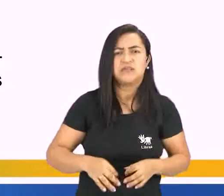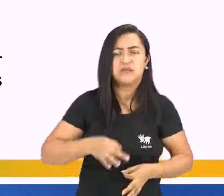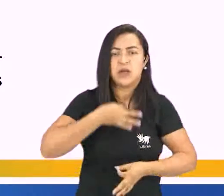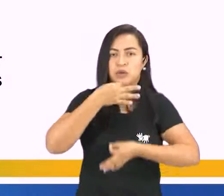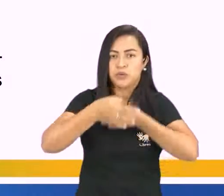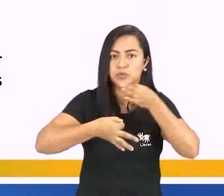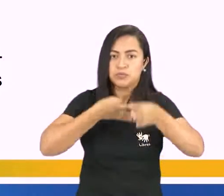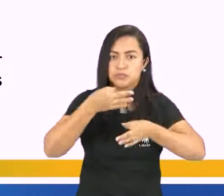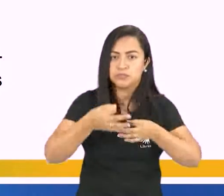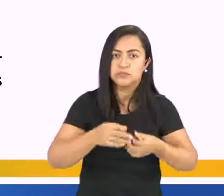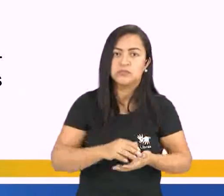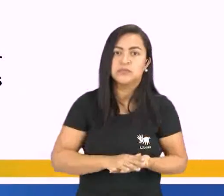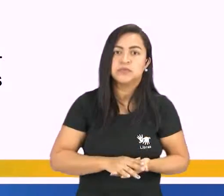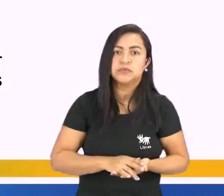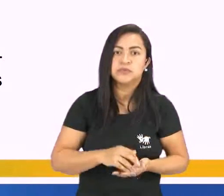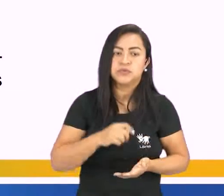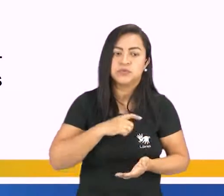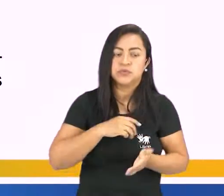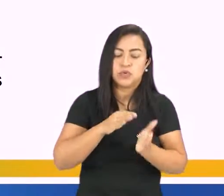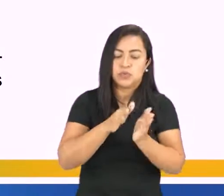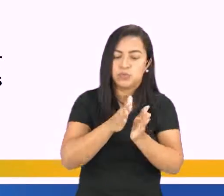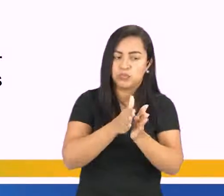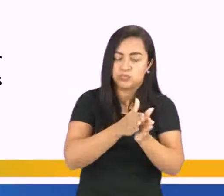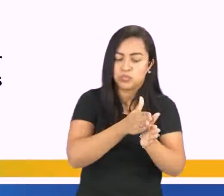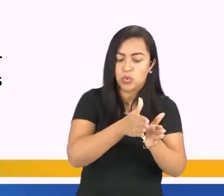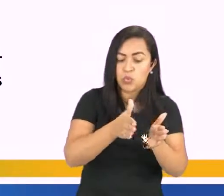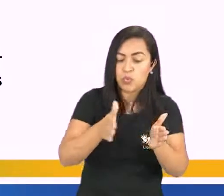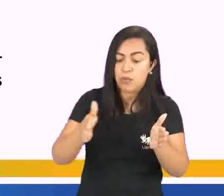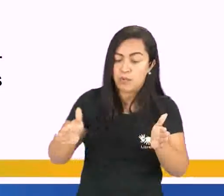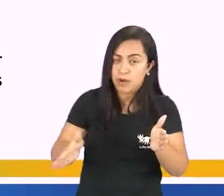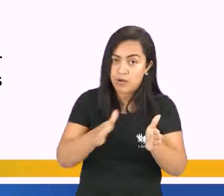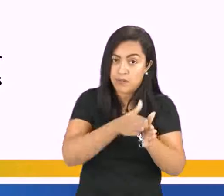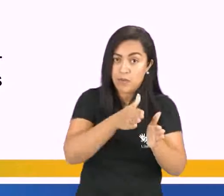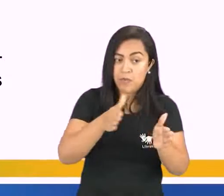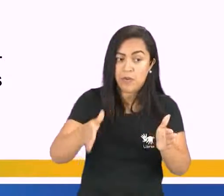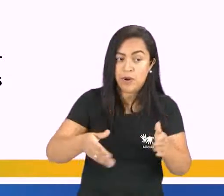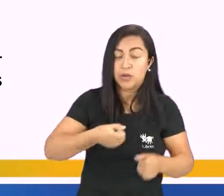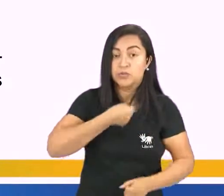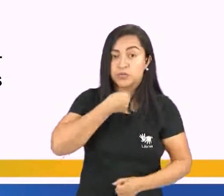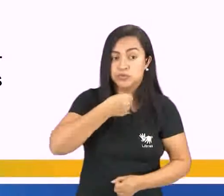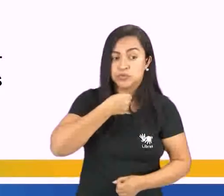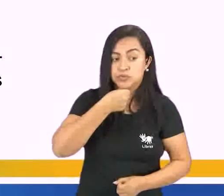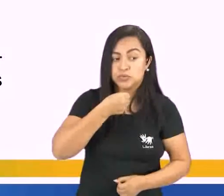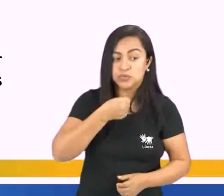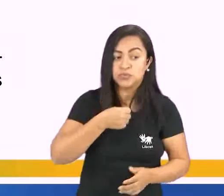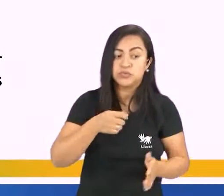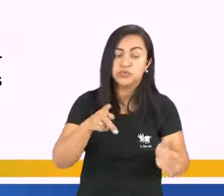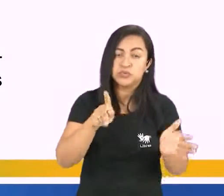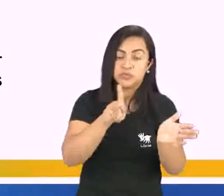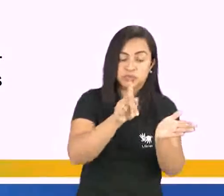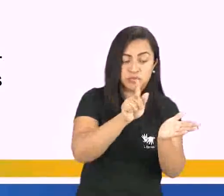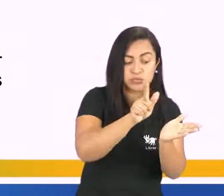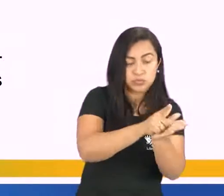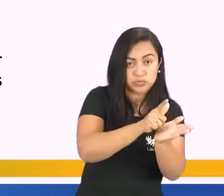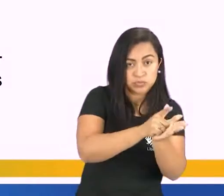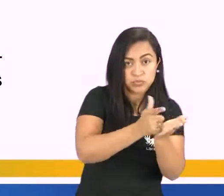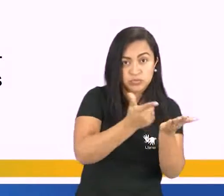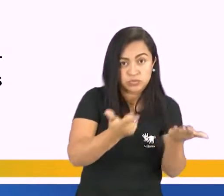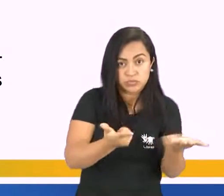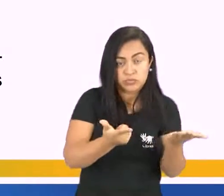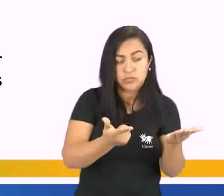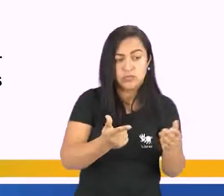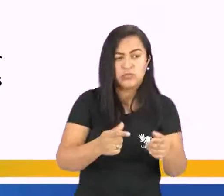âmbito periodístico, jornalístico, científico, judicial, filosófico e